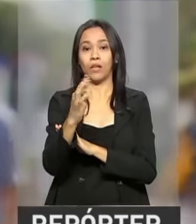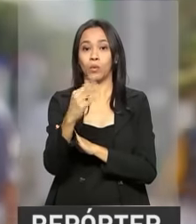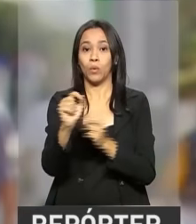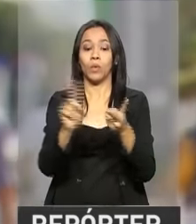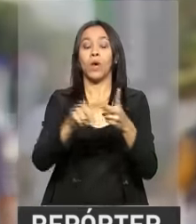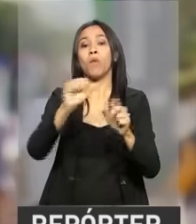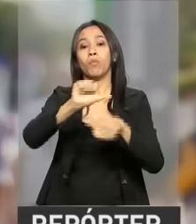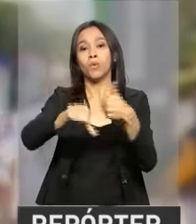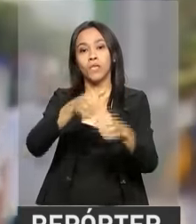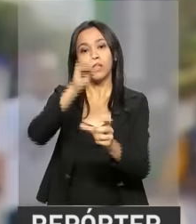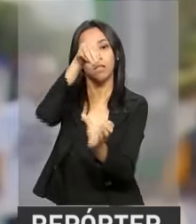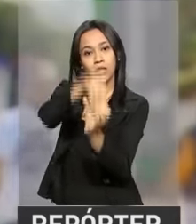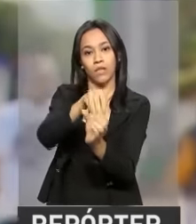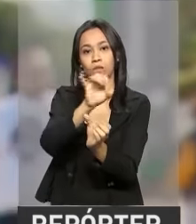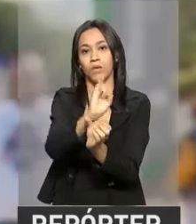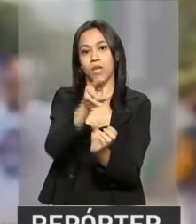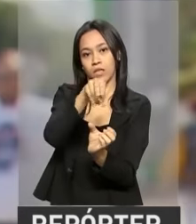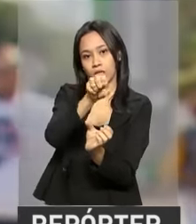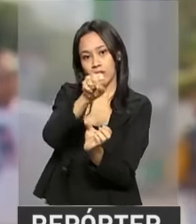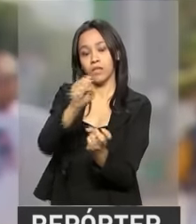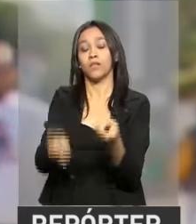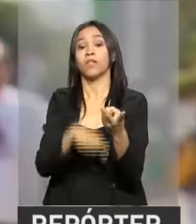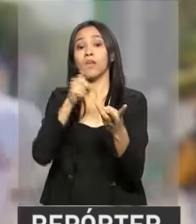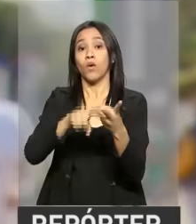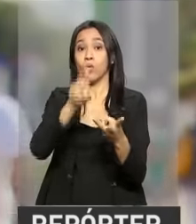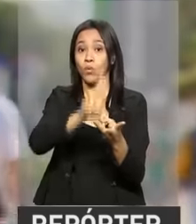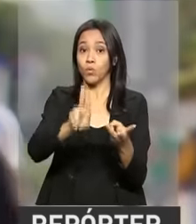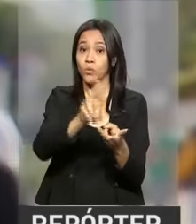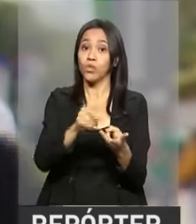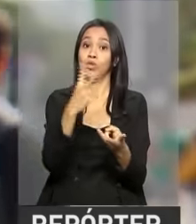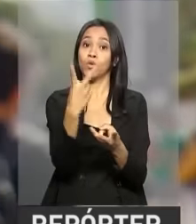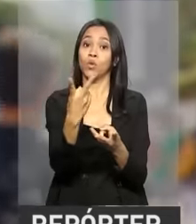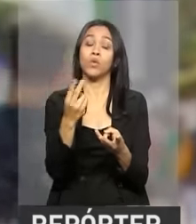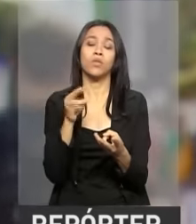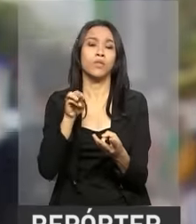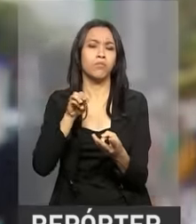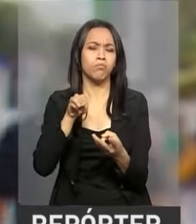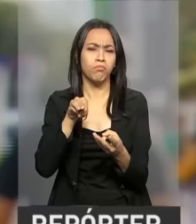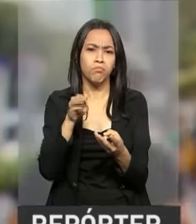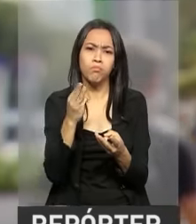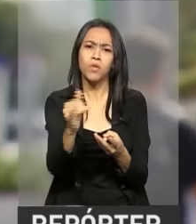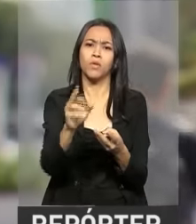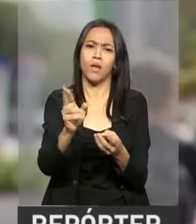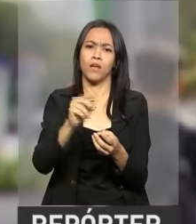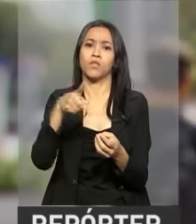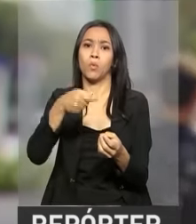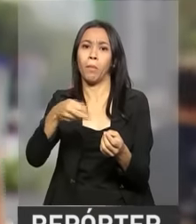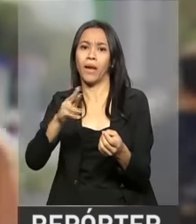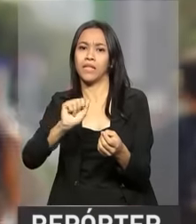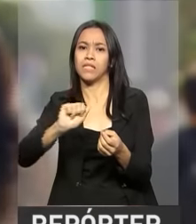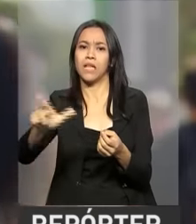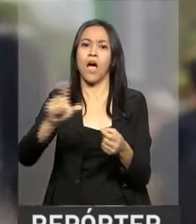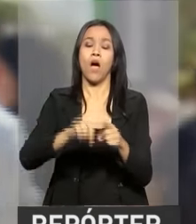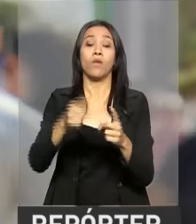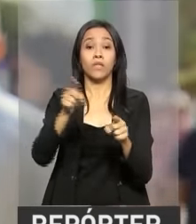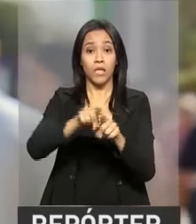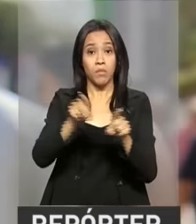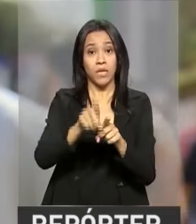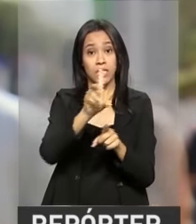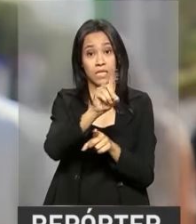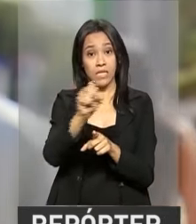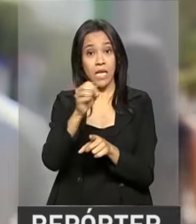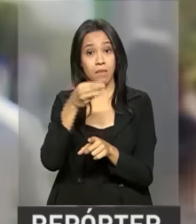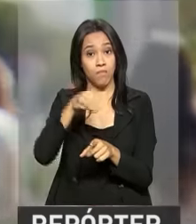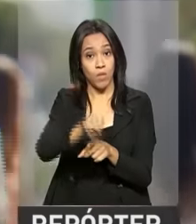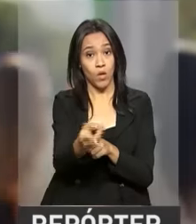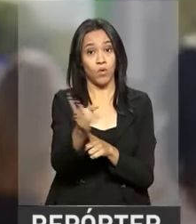da Previdência a utilização de R bilhões deais do fundo soberano do press sal a ução de R milhões deais